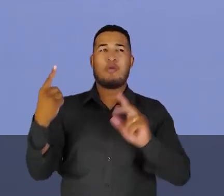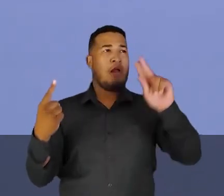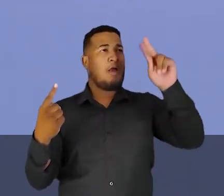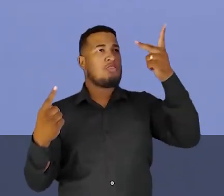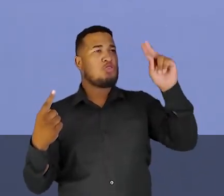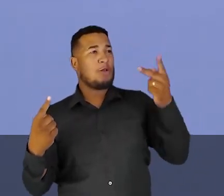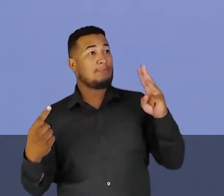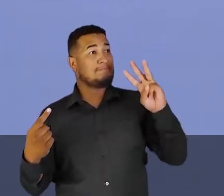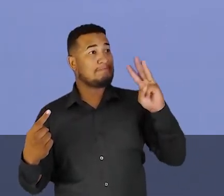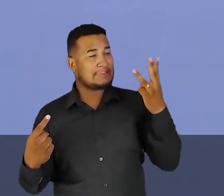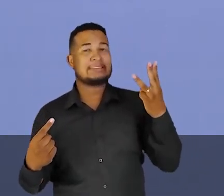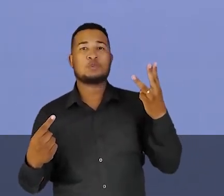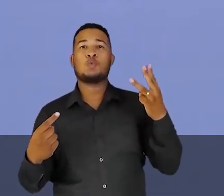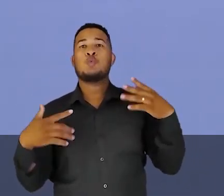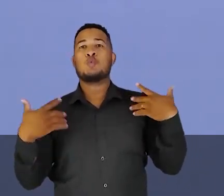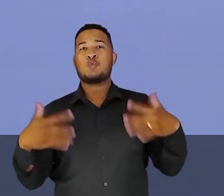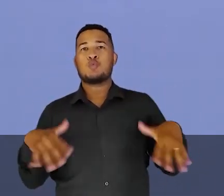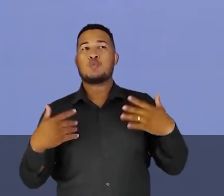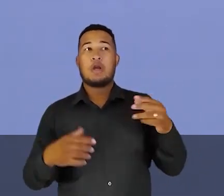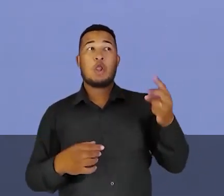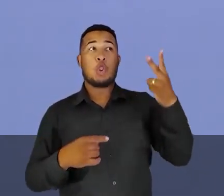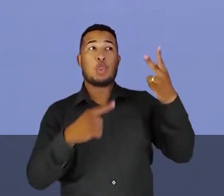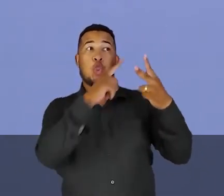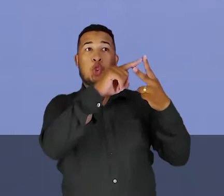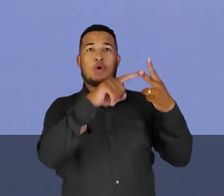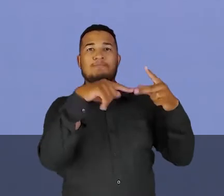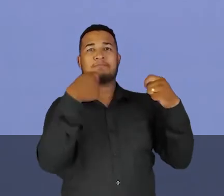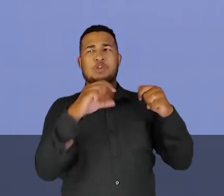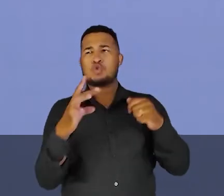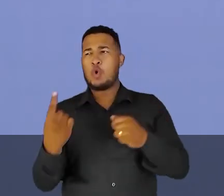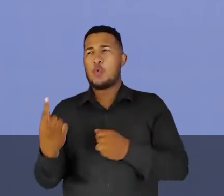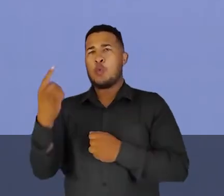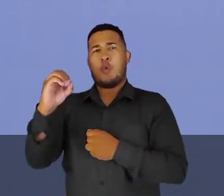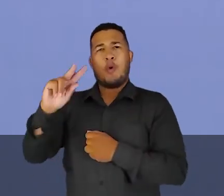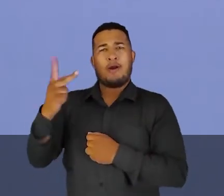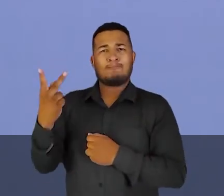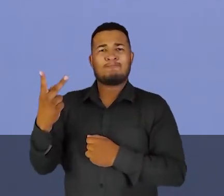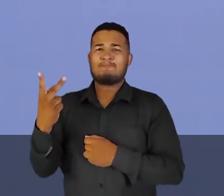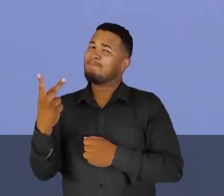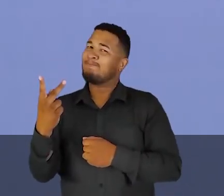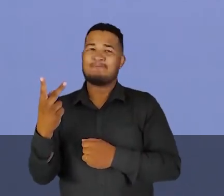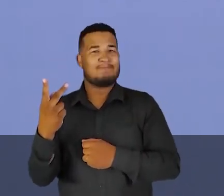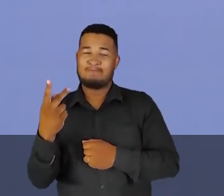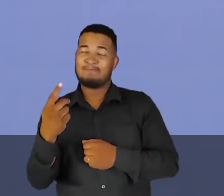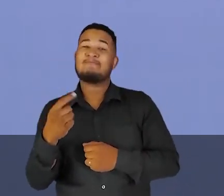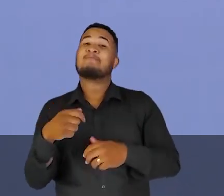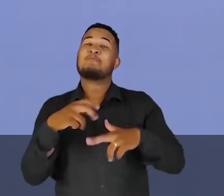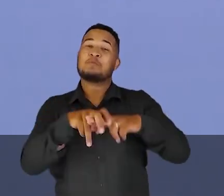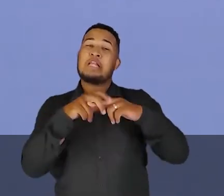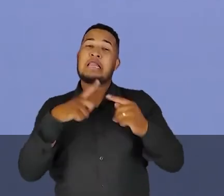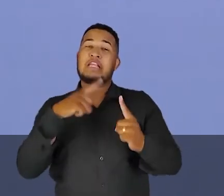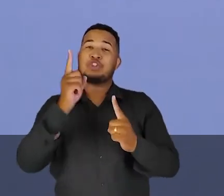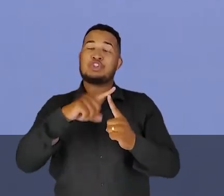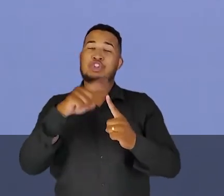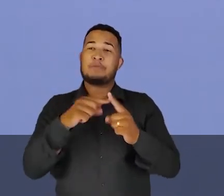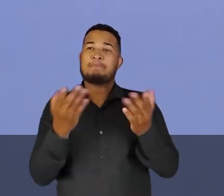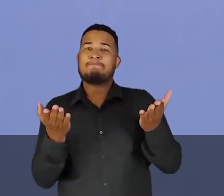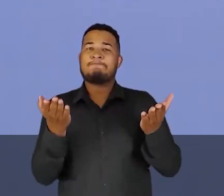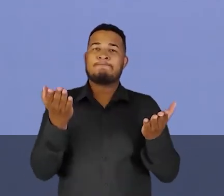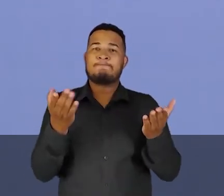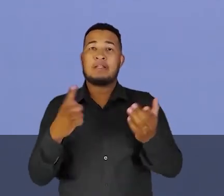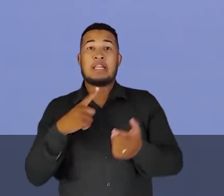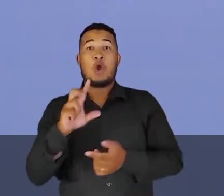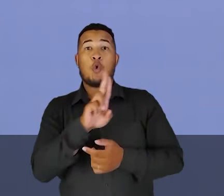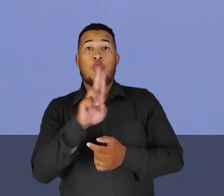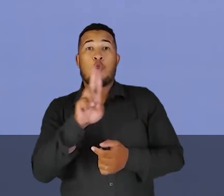Então, 2 hidrogênios agora vão ter que interagir com apenas uma hidroxila. Nós estamos tratando de um tipo de neutralização que é chamado